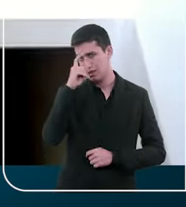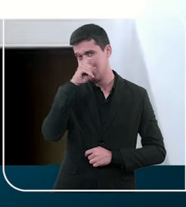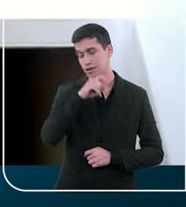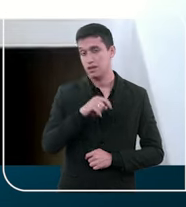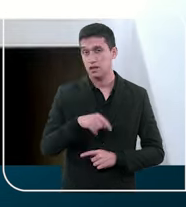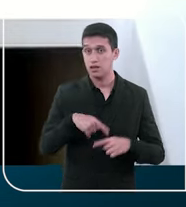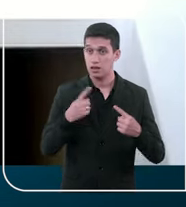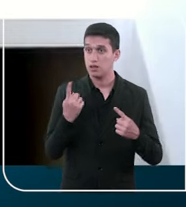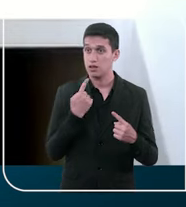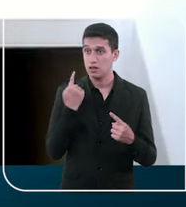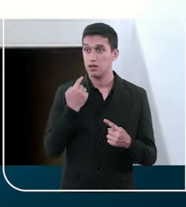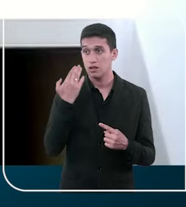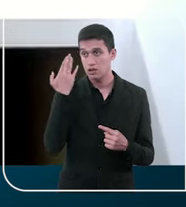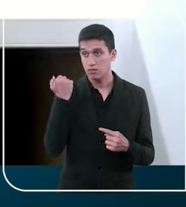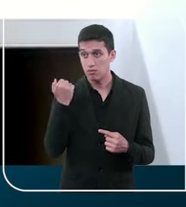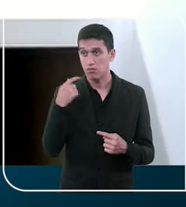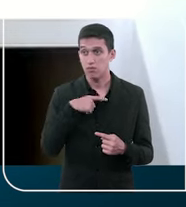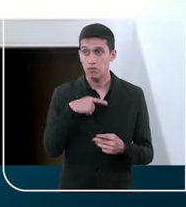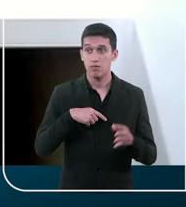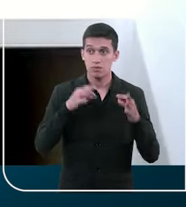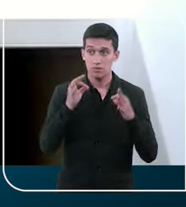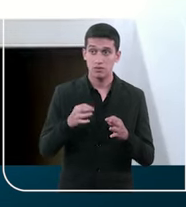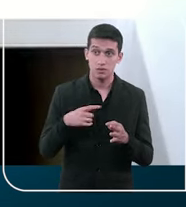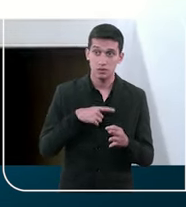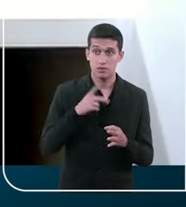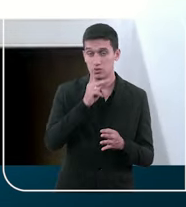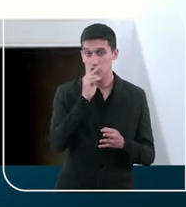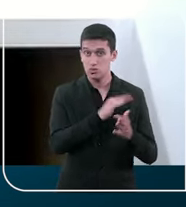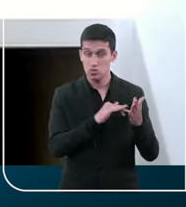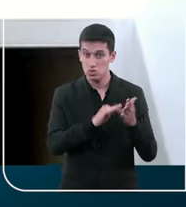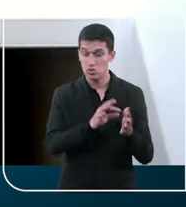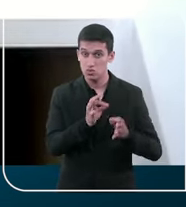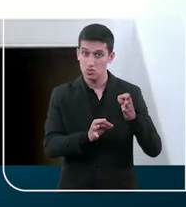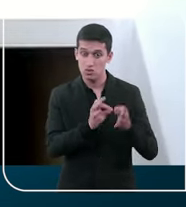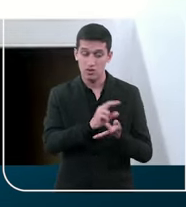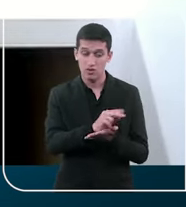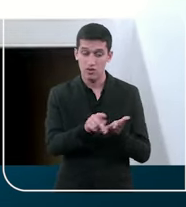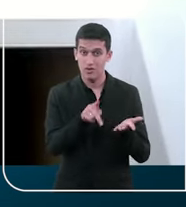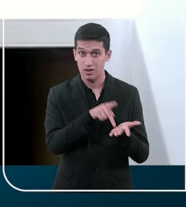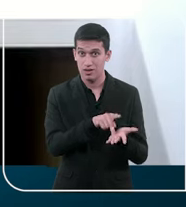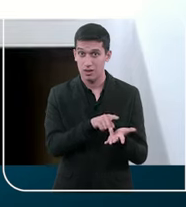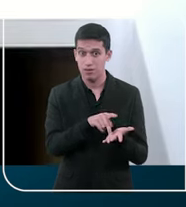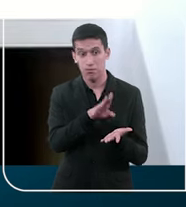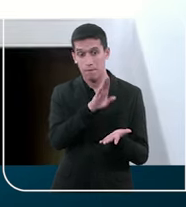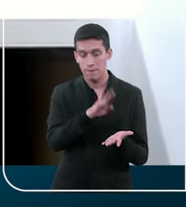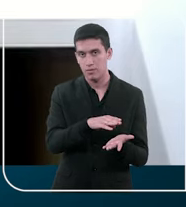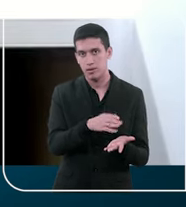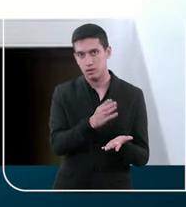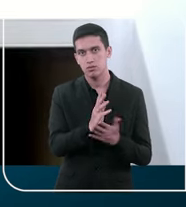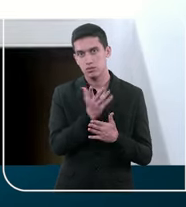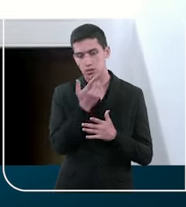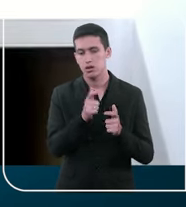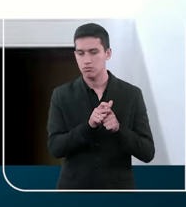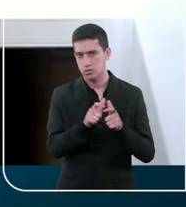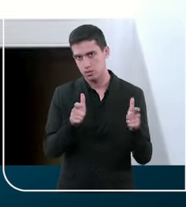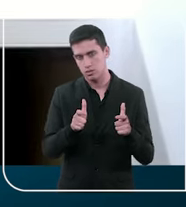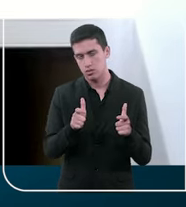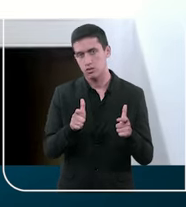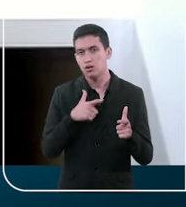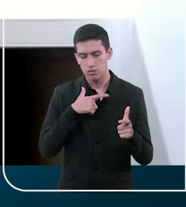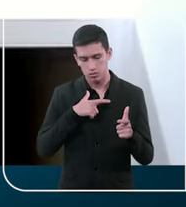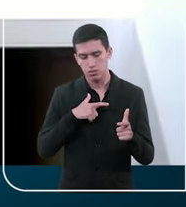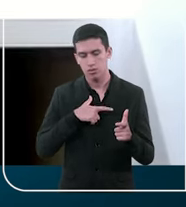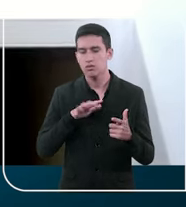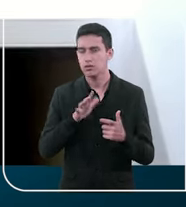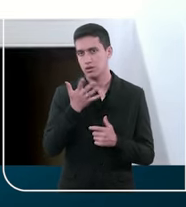complexo. Porque, embora nós saibamos que o ideal seria que as pessoas julgassem os fatos, nós sabemos que isso não acontece na grande